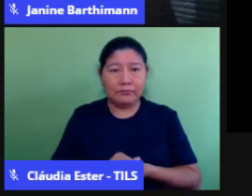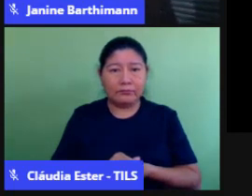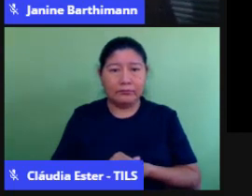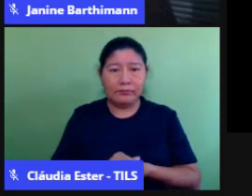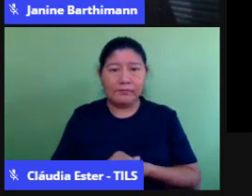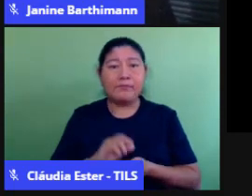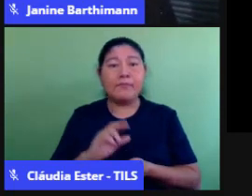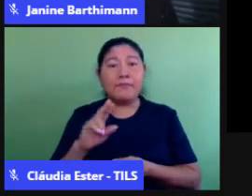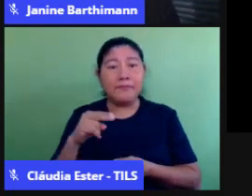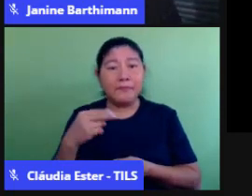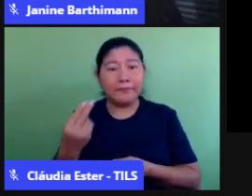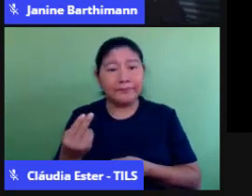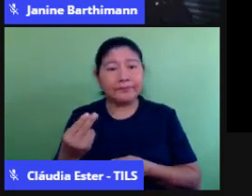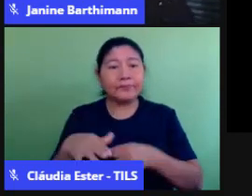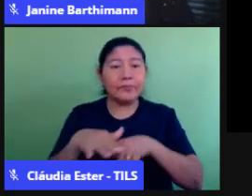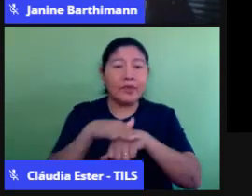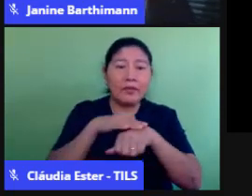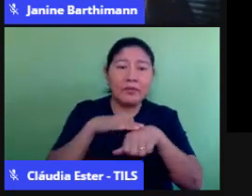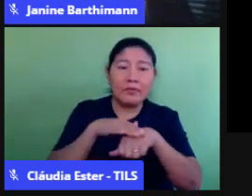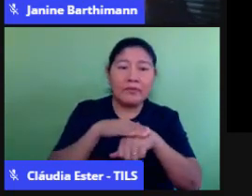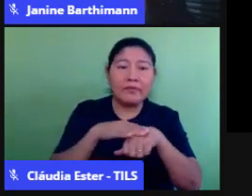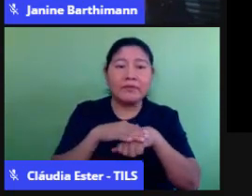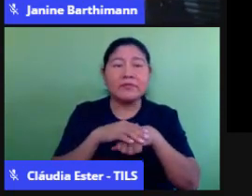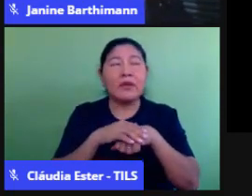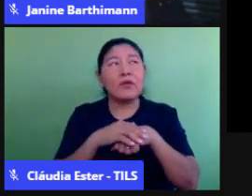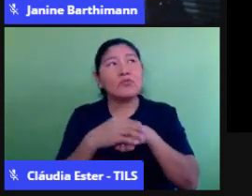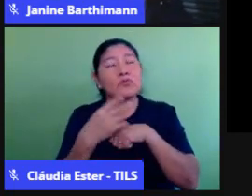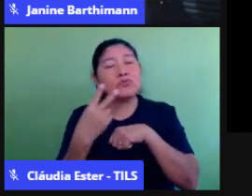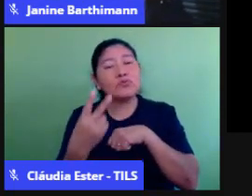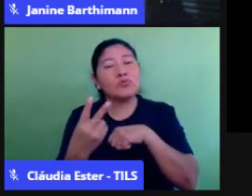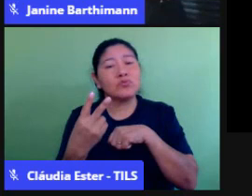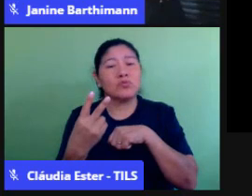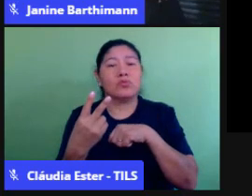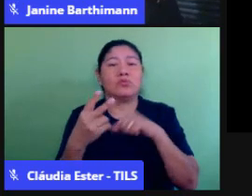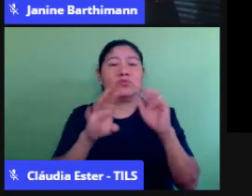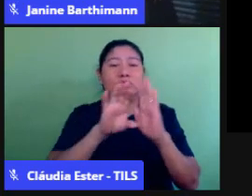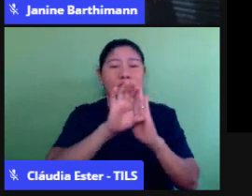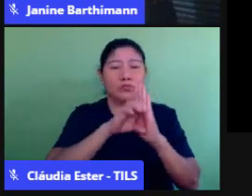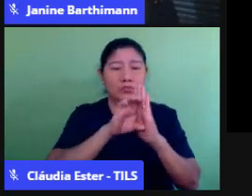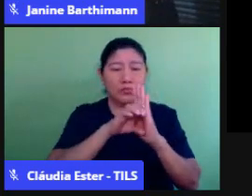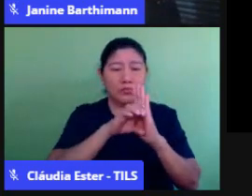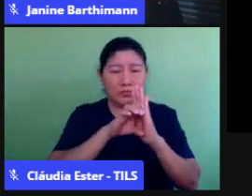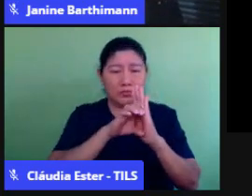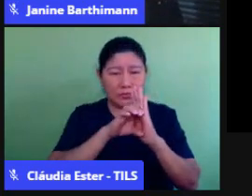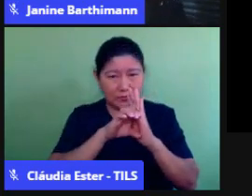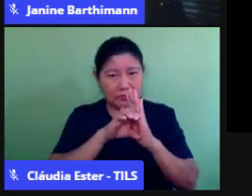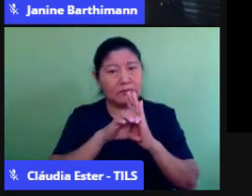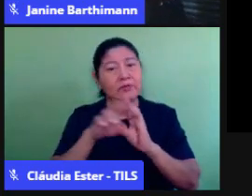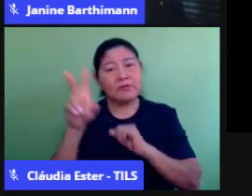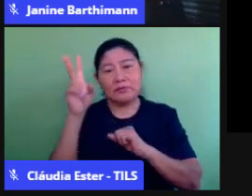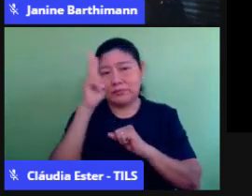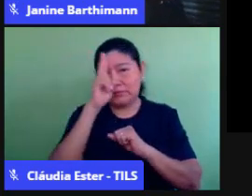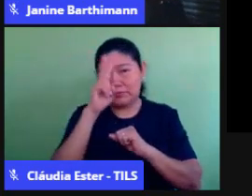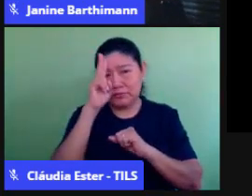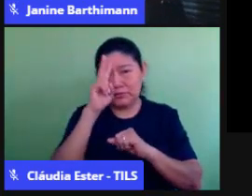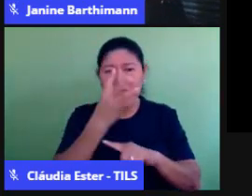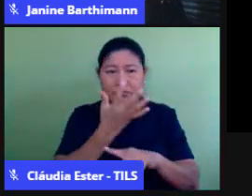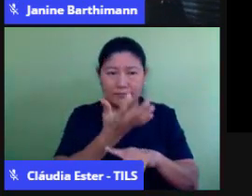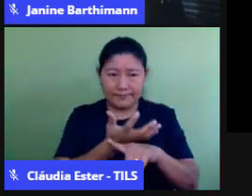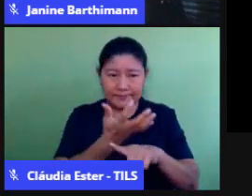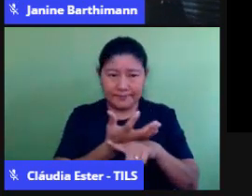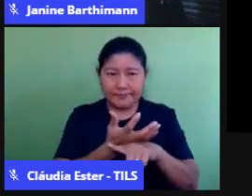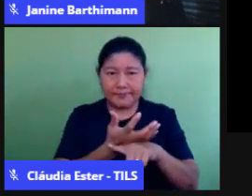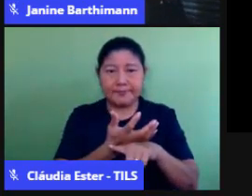Nós vamos dialogar com dois conceitos. Nós vamos dialogar com os conceitos de história, né, e